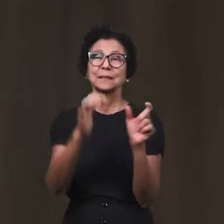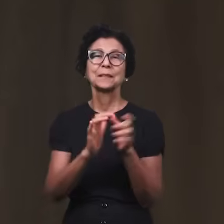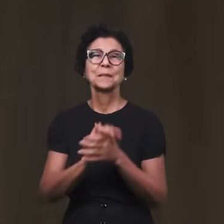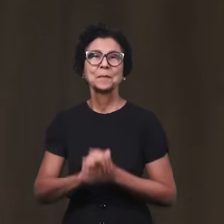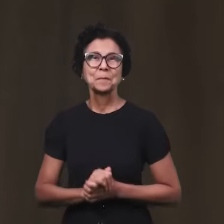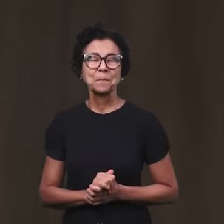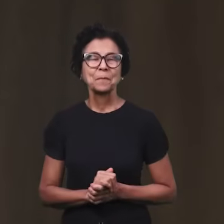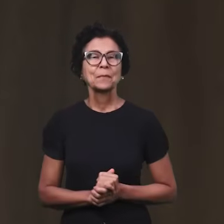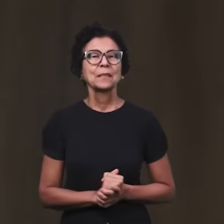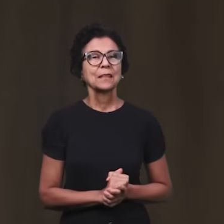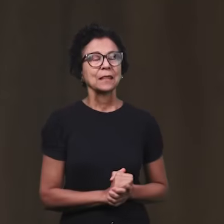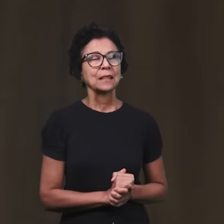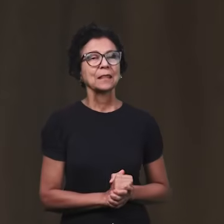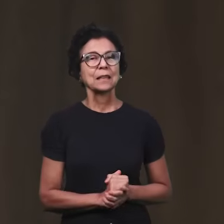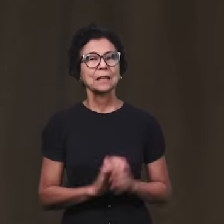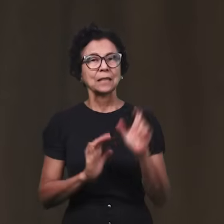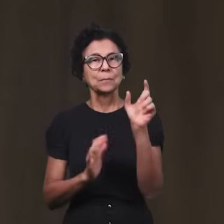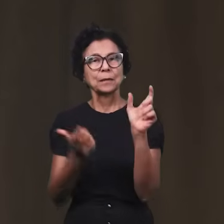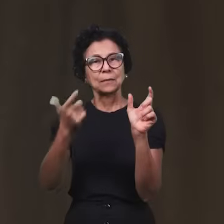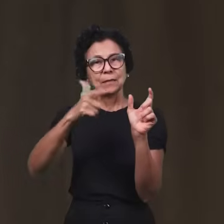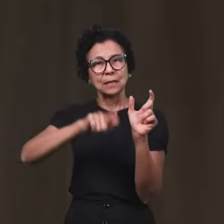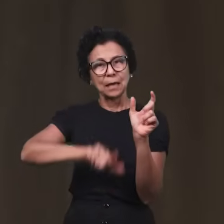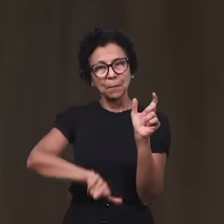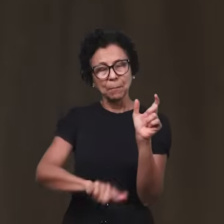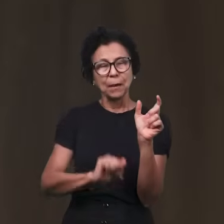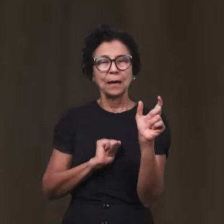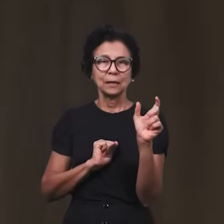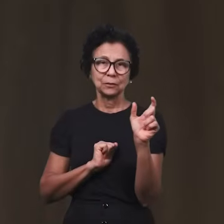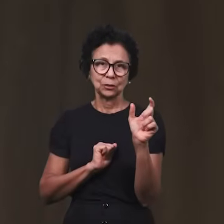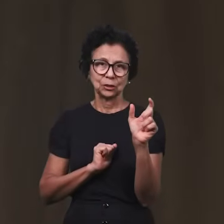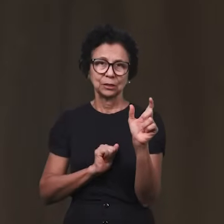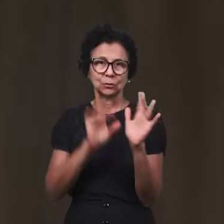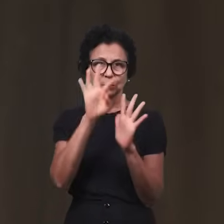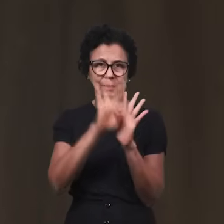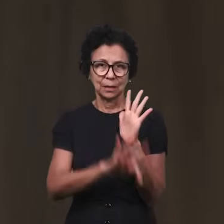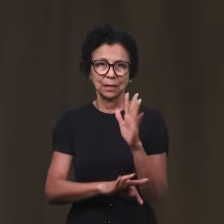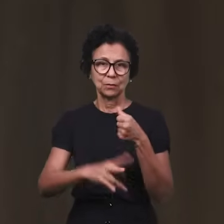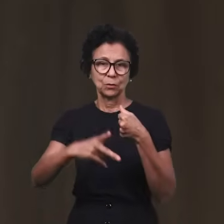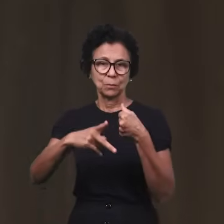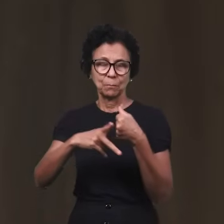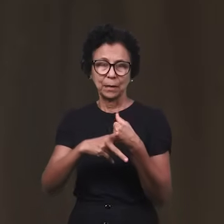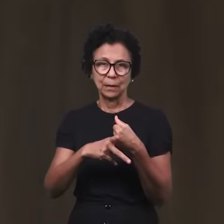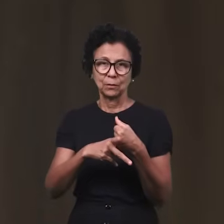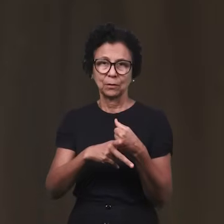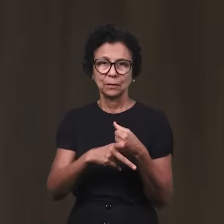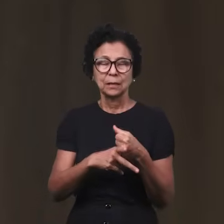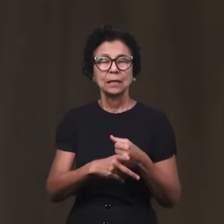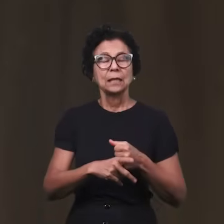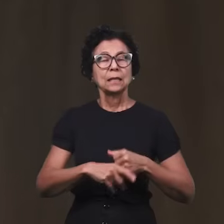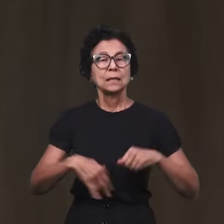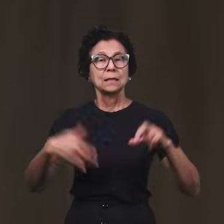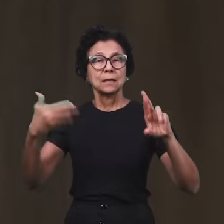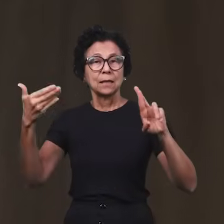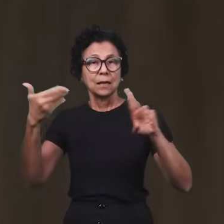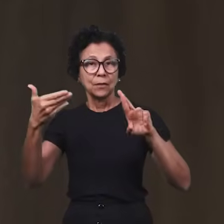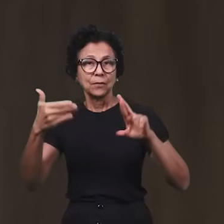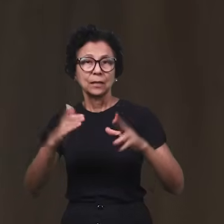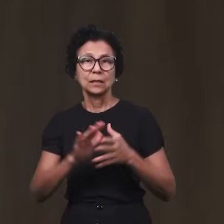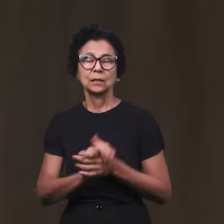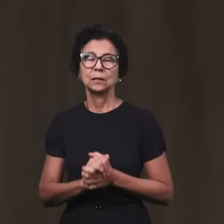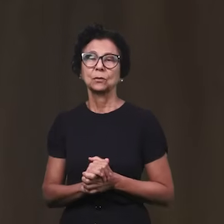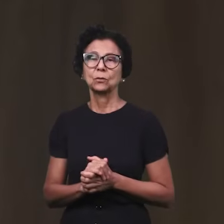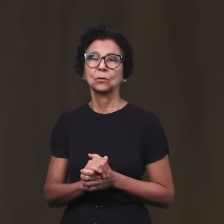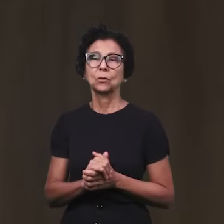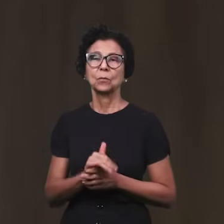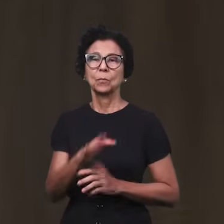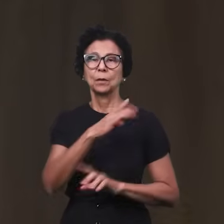aparece mais 2 vezes essa palavra precioso, só que se referindo ao sacrifício do sangue de Jesus e o Senhor Jesus como pedra de